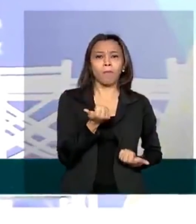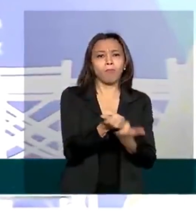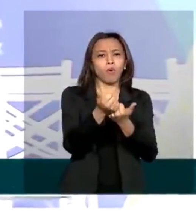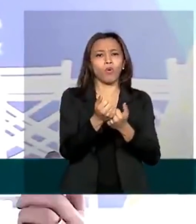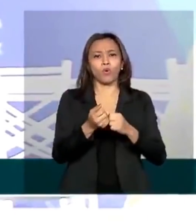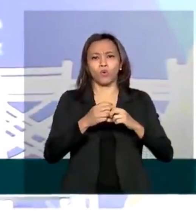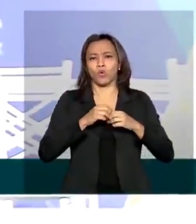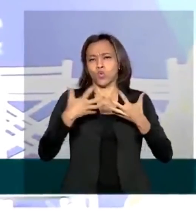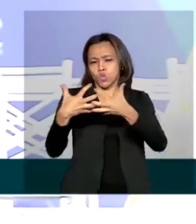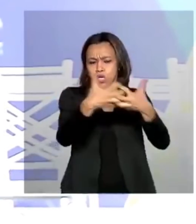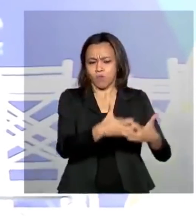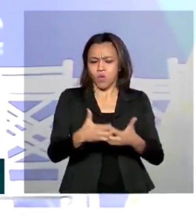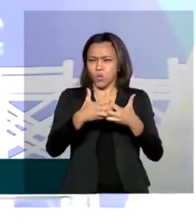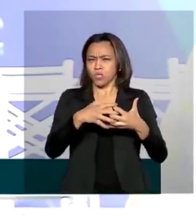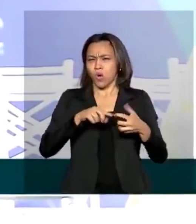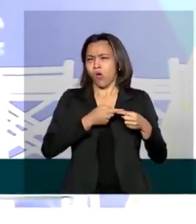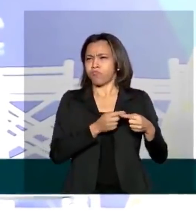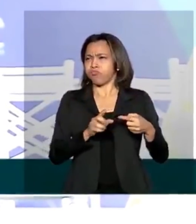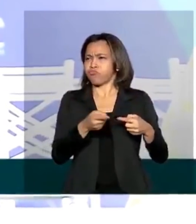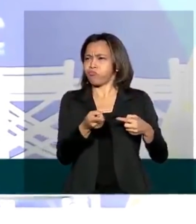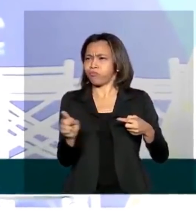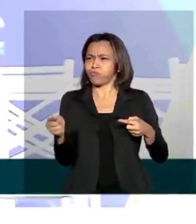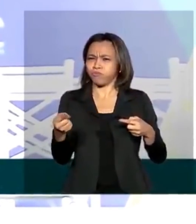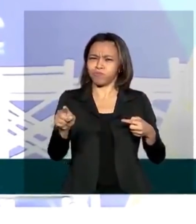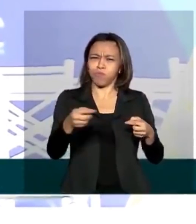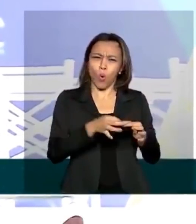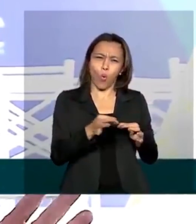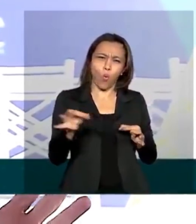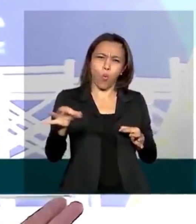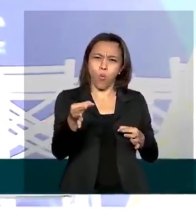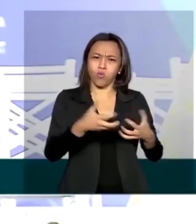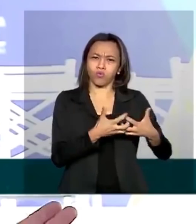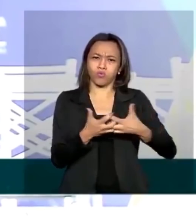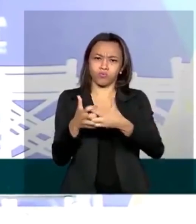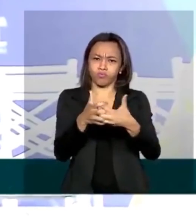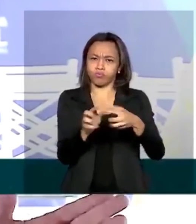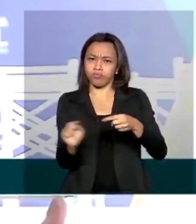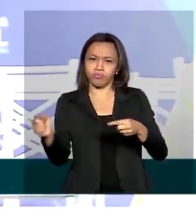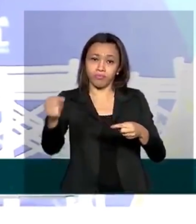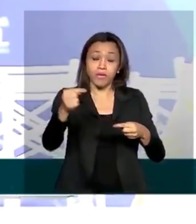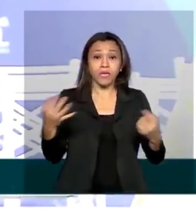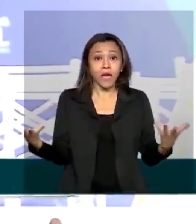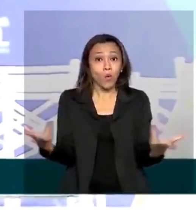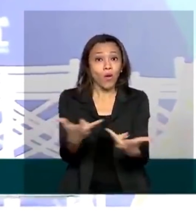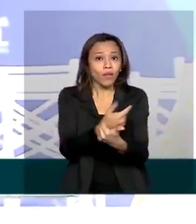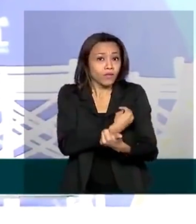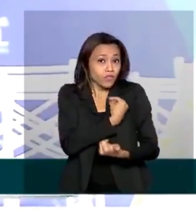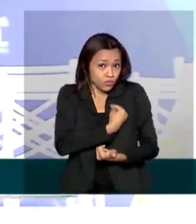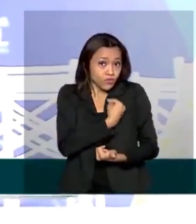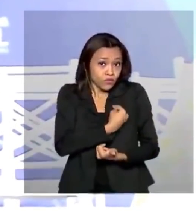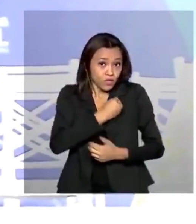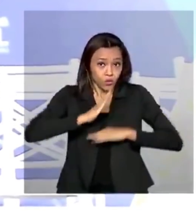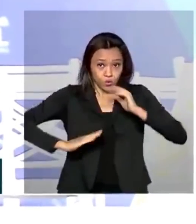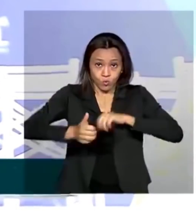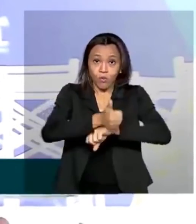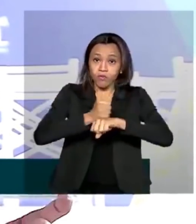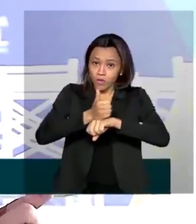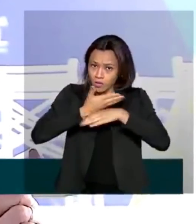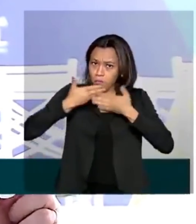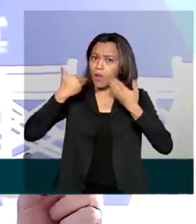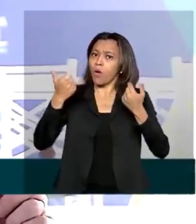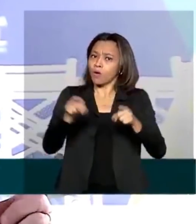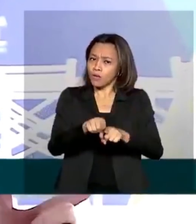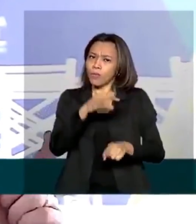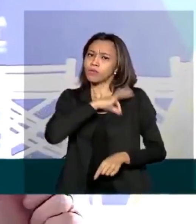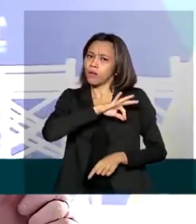caminhões transitando longas distâncias e a gente também consegue fazer com que a qualidade de vida dos caminhoneiros melhore e também a remuneração,